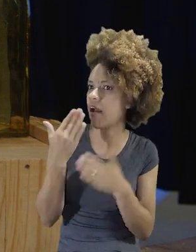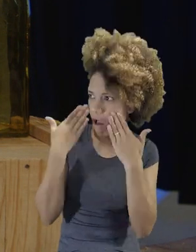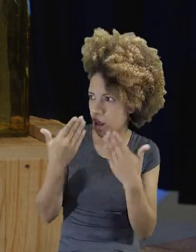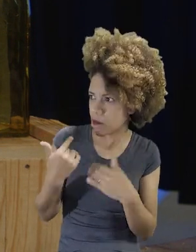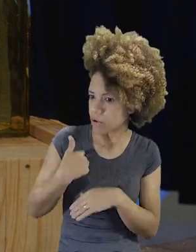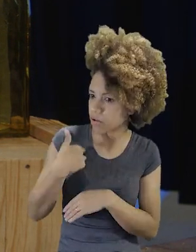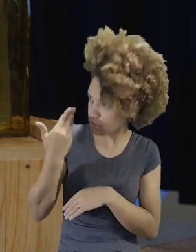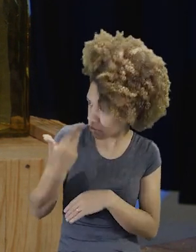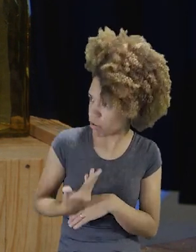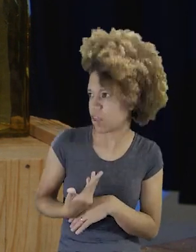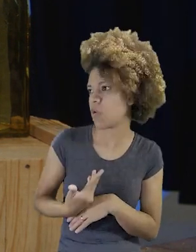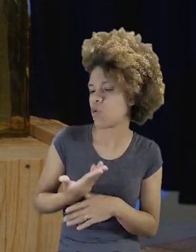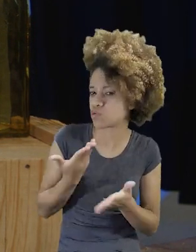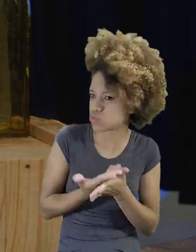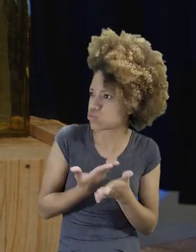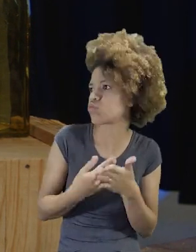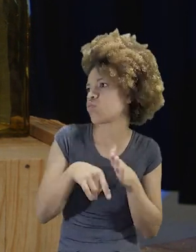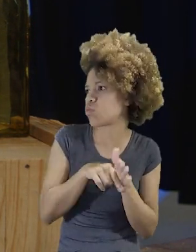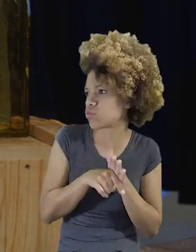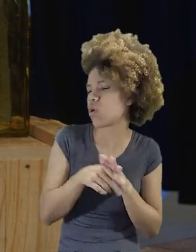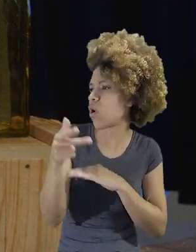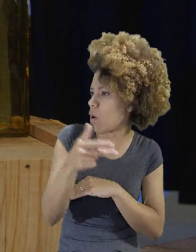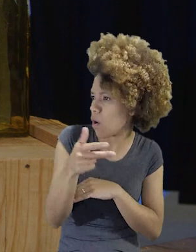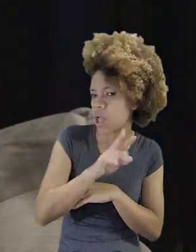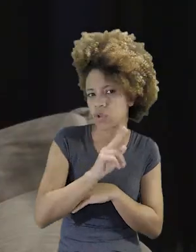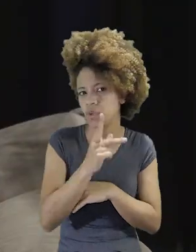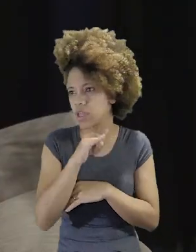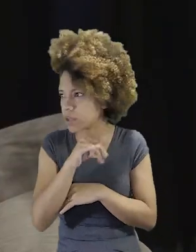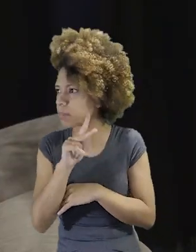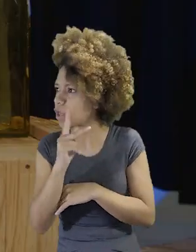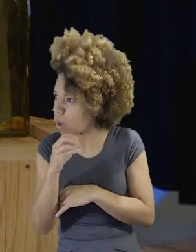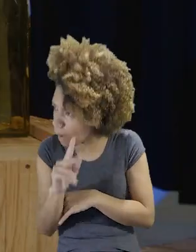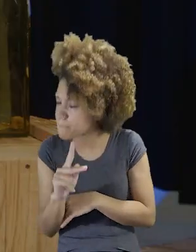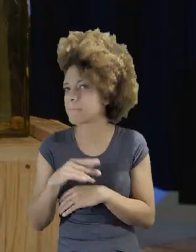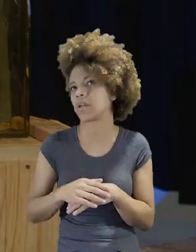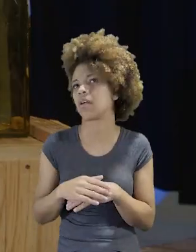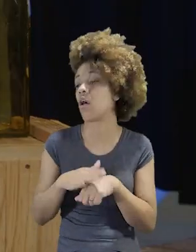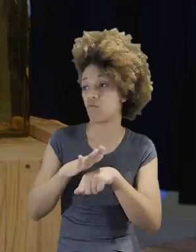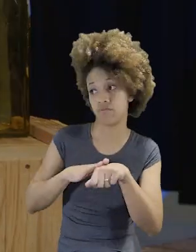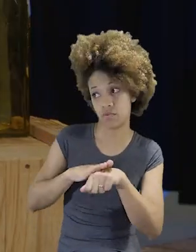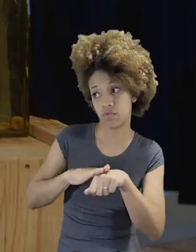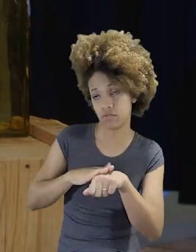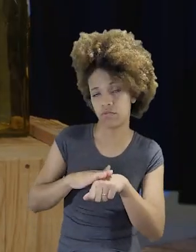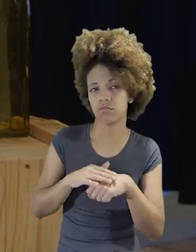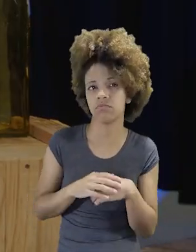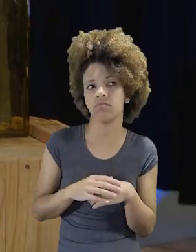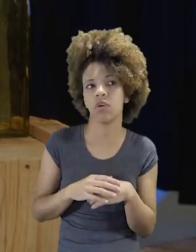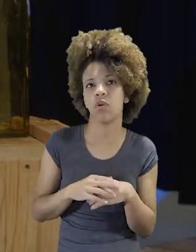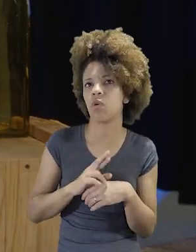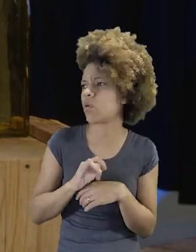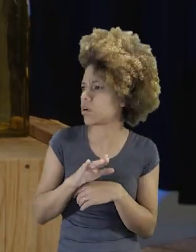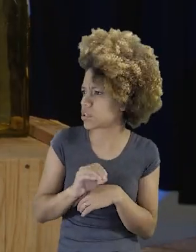que eu tenho a oportunidade eu deixo bem claro que eu sou um estudioso do hip hop eu eu tava conversando com